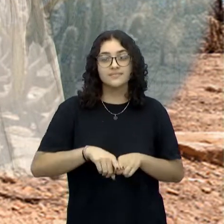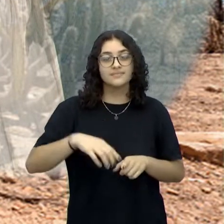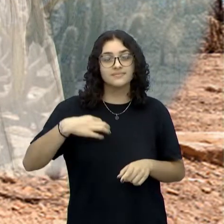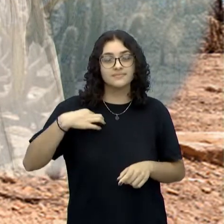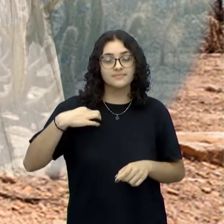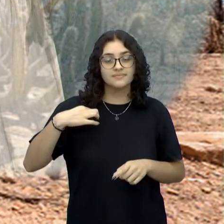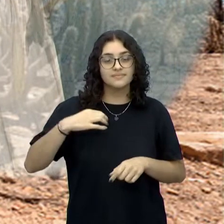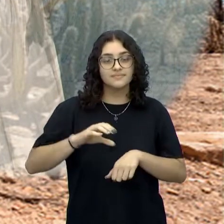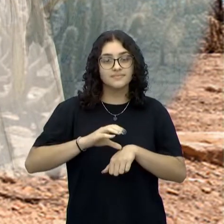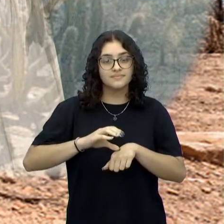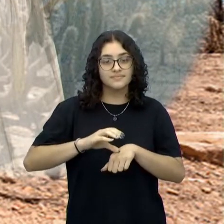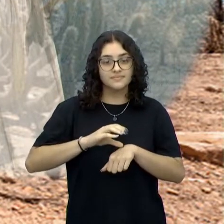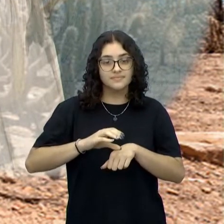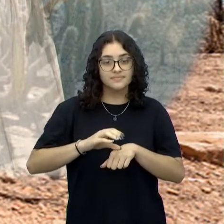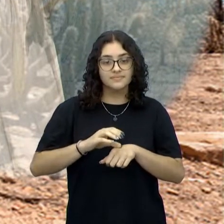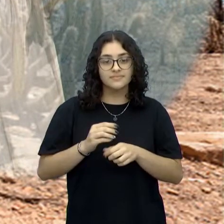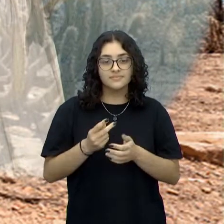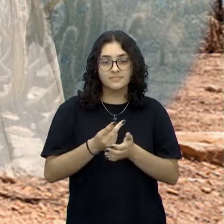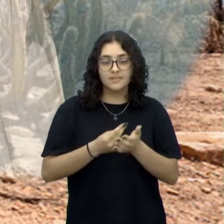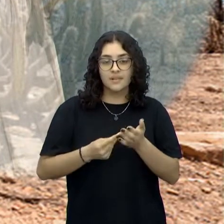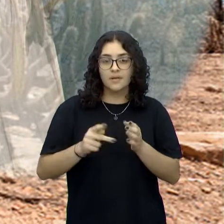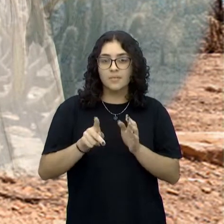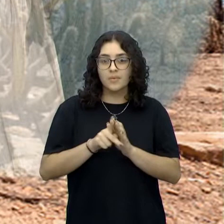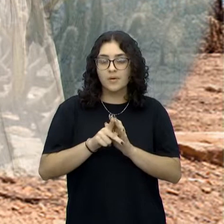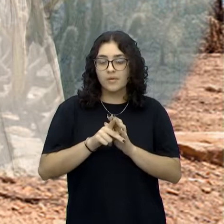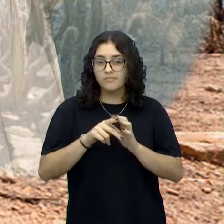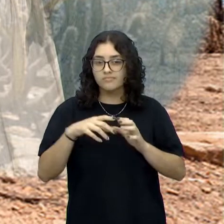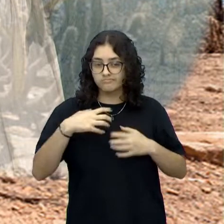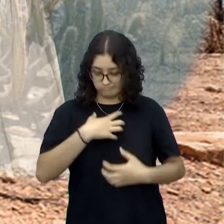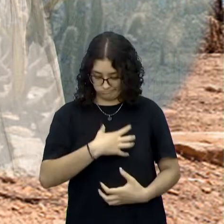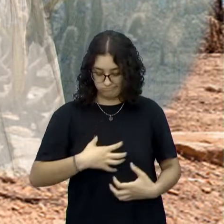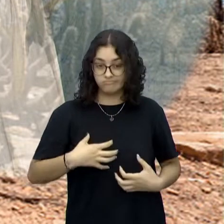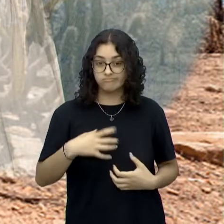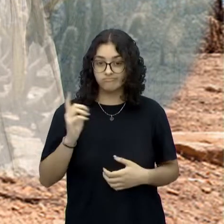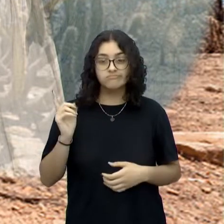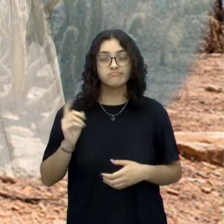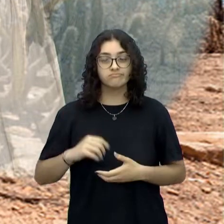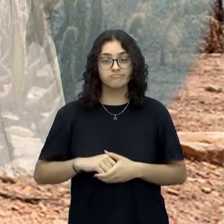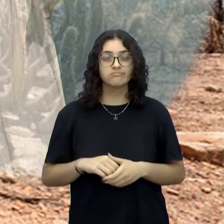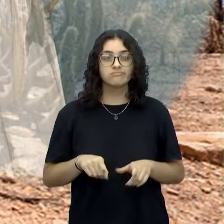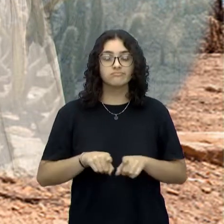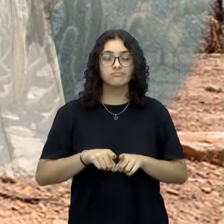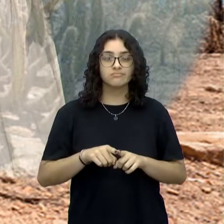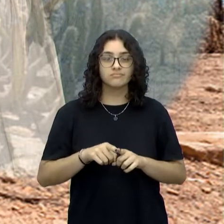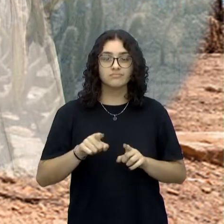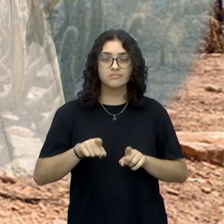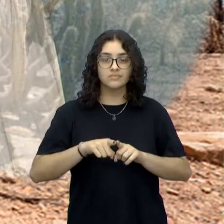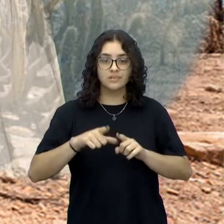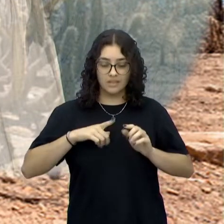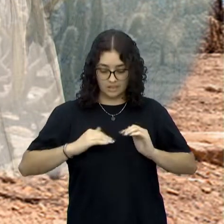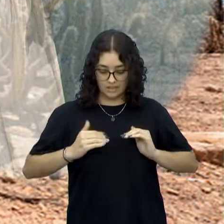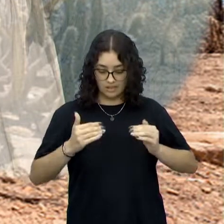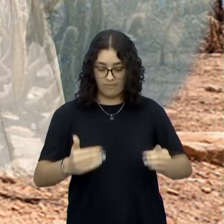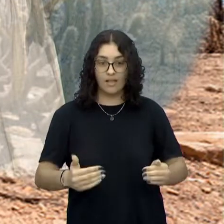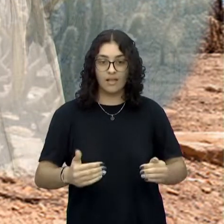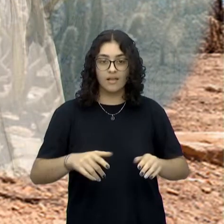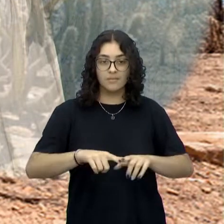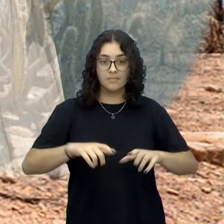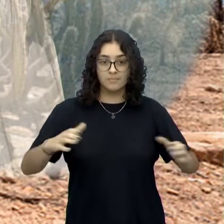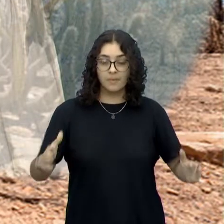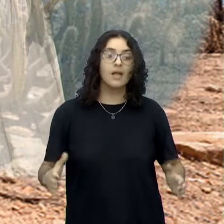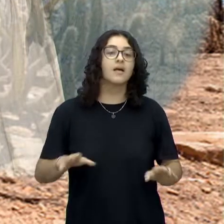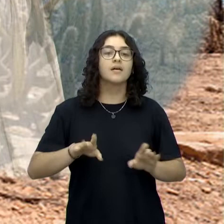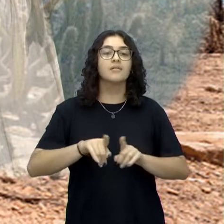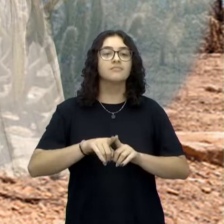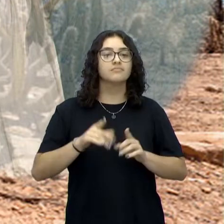camiseta cinza com uma figura aqui de caveira, uma estampa. Estou à frente aqui de uma bancada e hoje a nossa aula é